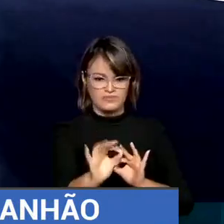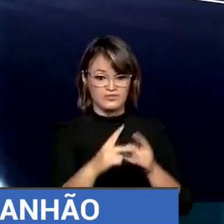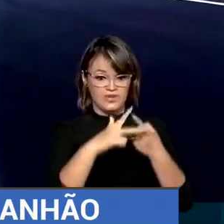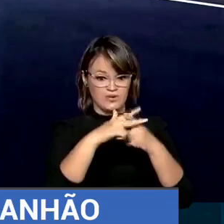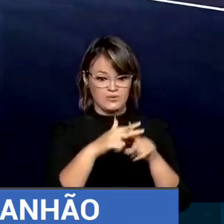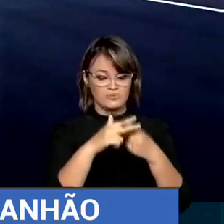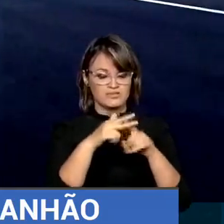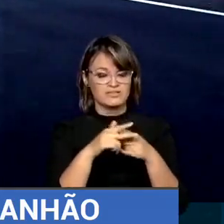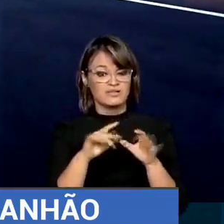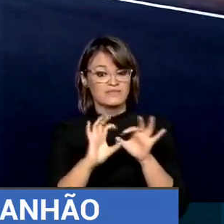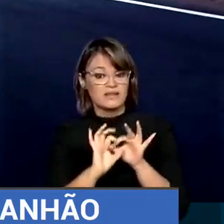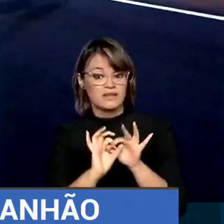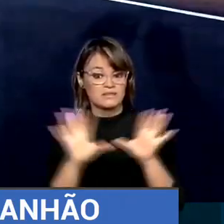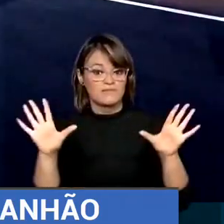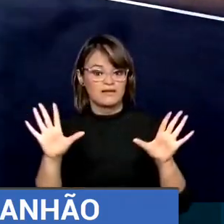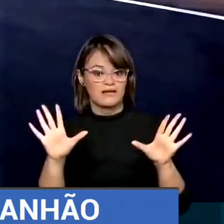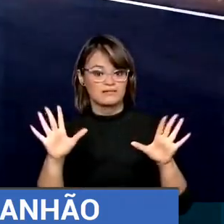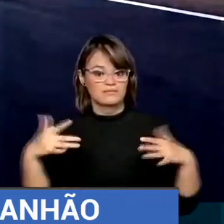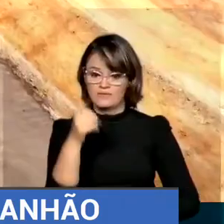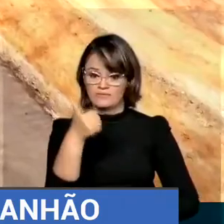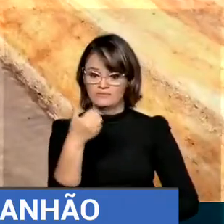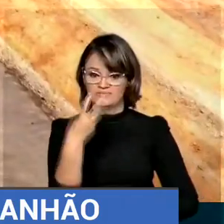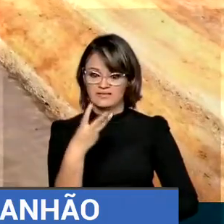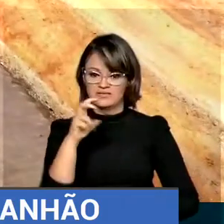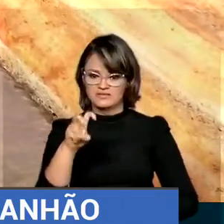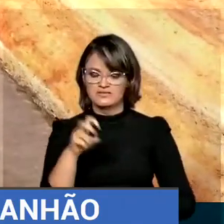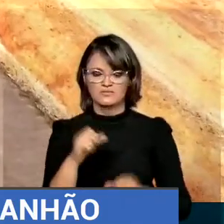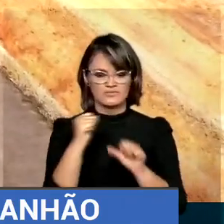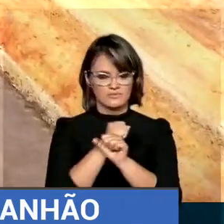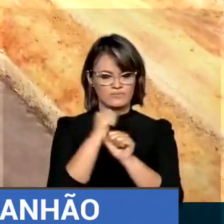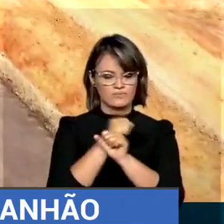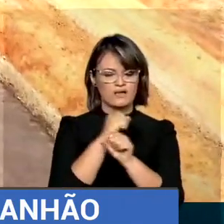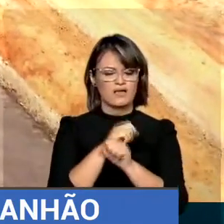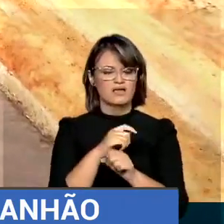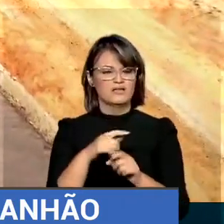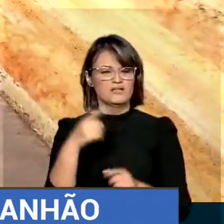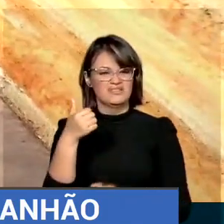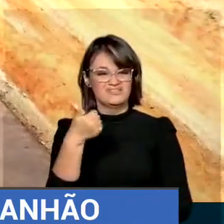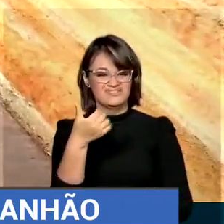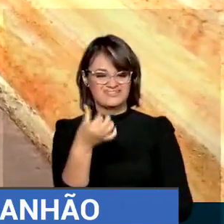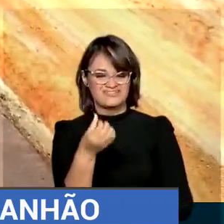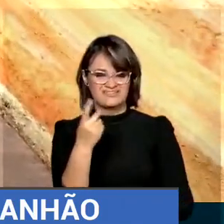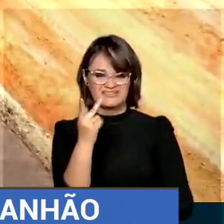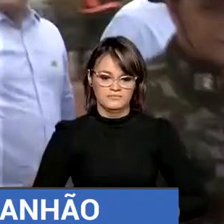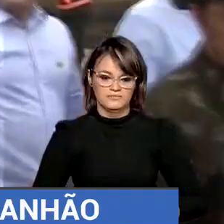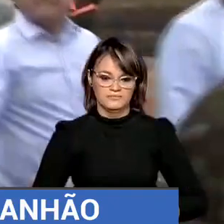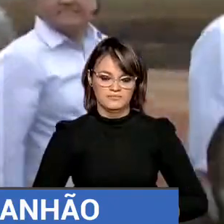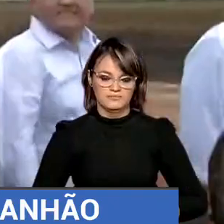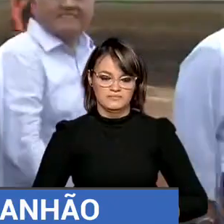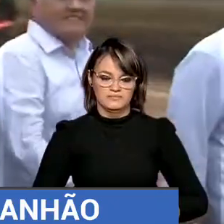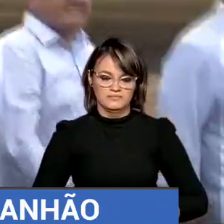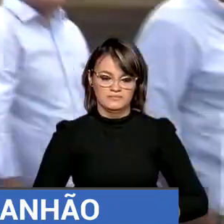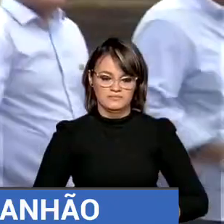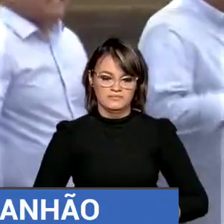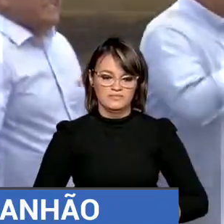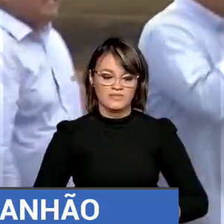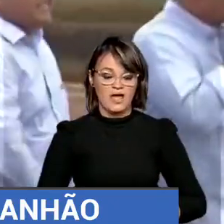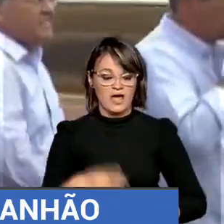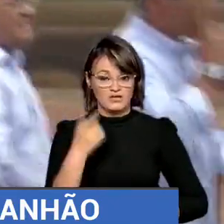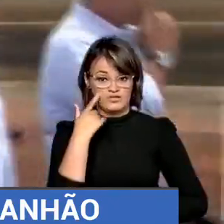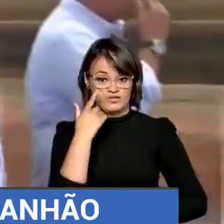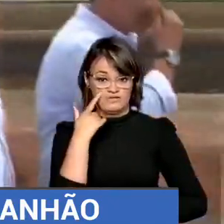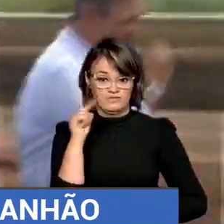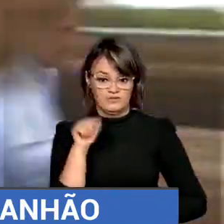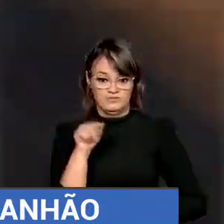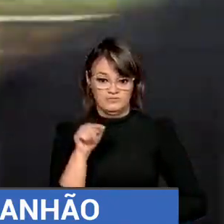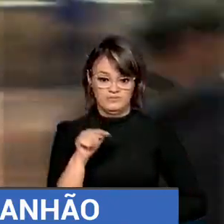foi entregue e a expectativa é que outros 11 quilômetros sejam recuperados até o fim do ano. O ministro da Infraestrutura,